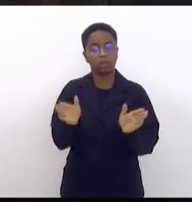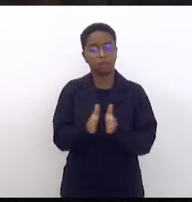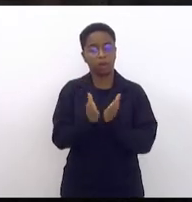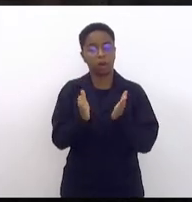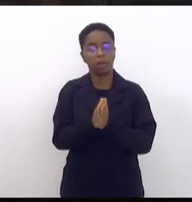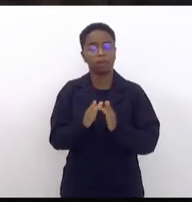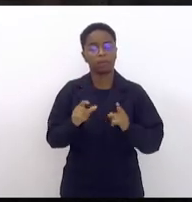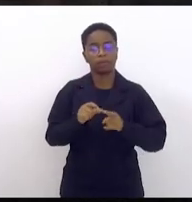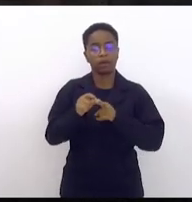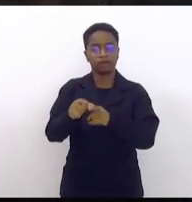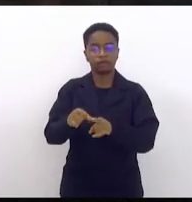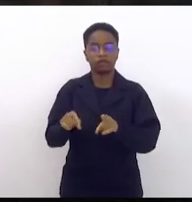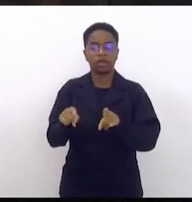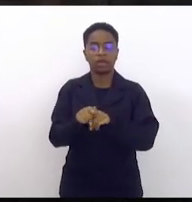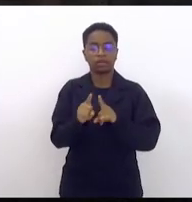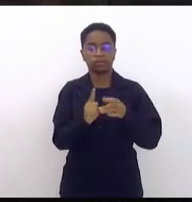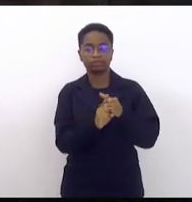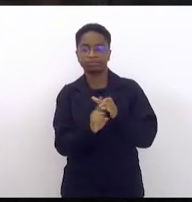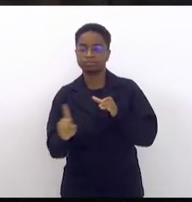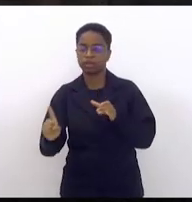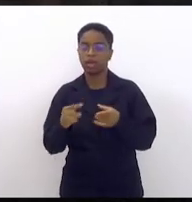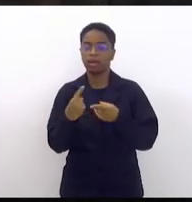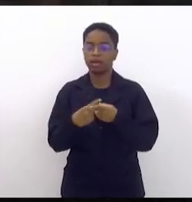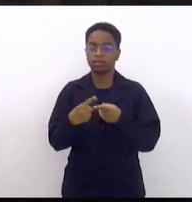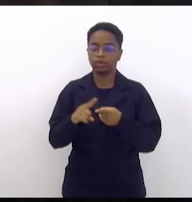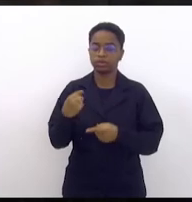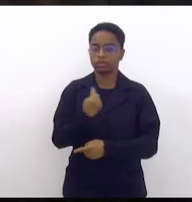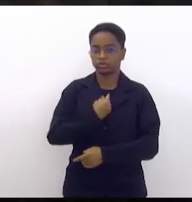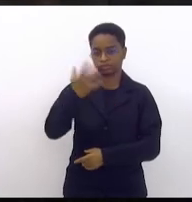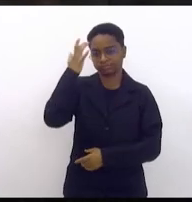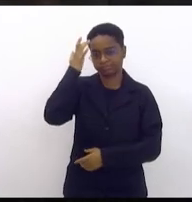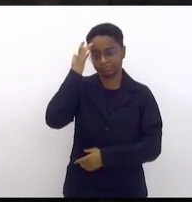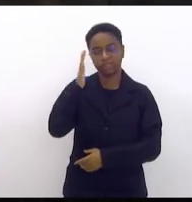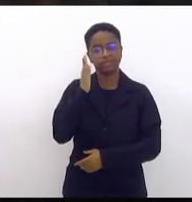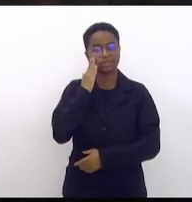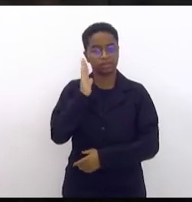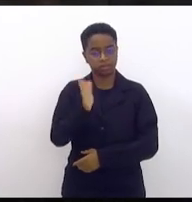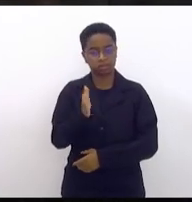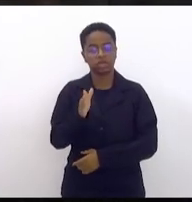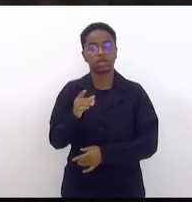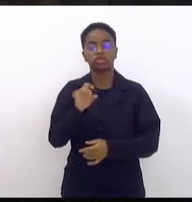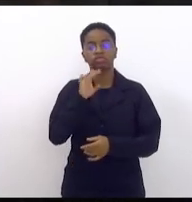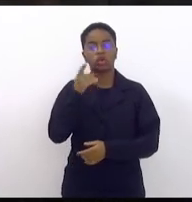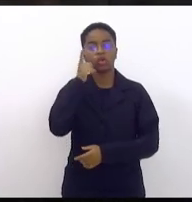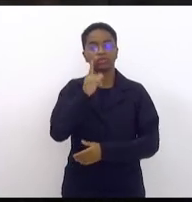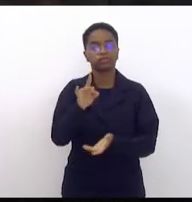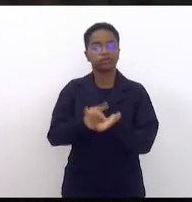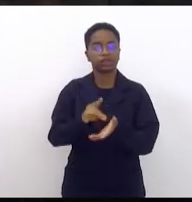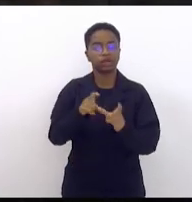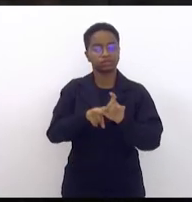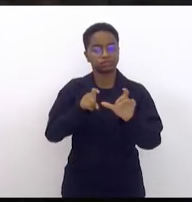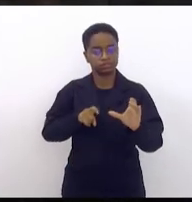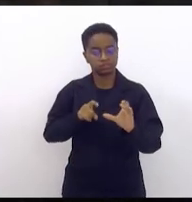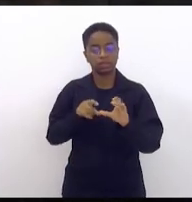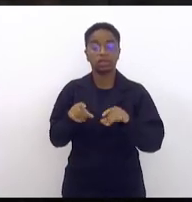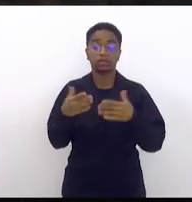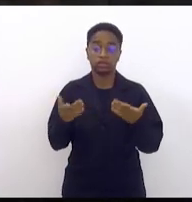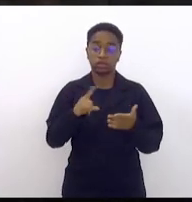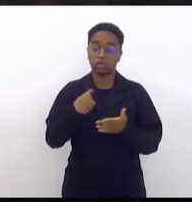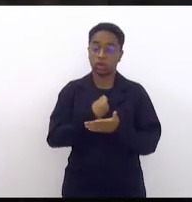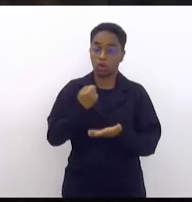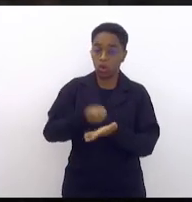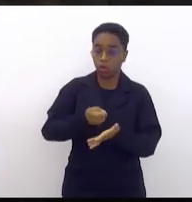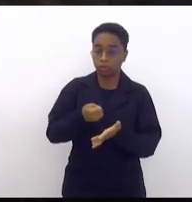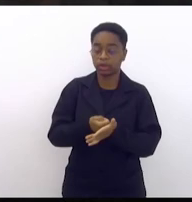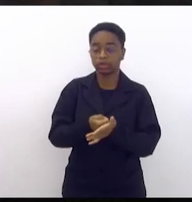marginalizada e que nós sabemos que só encontrará a emancipação necessária portanto é nosso dever